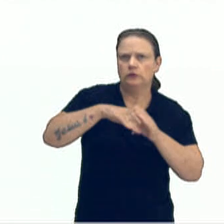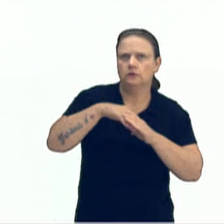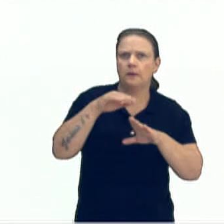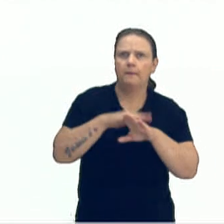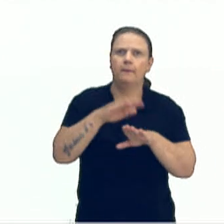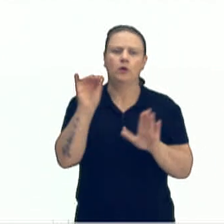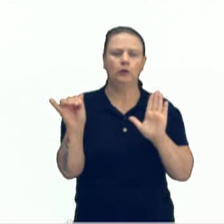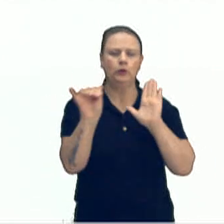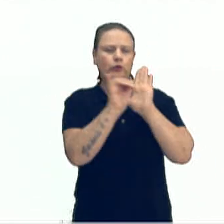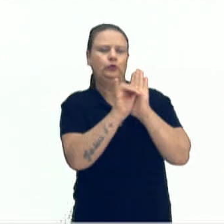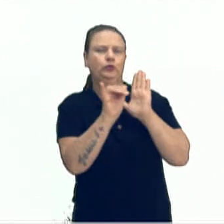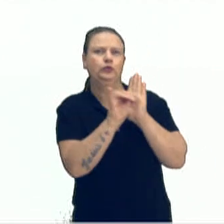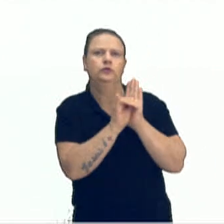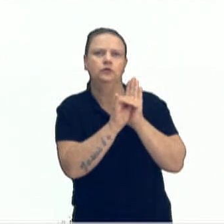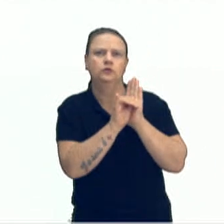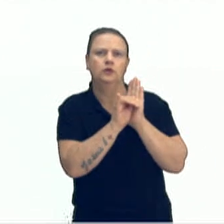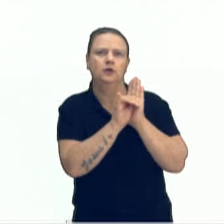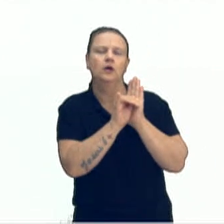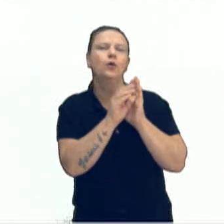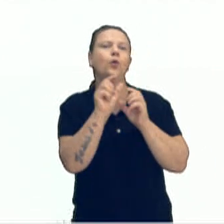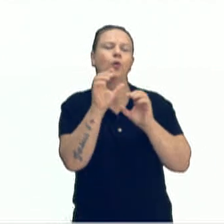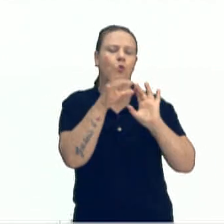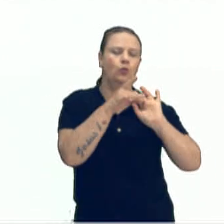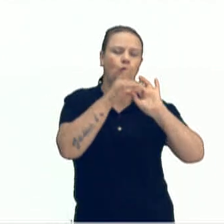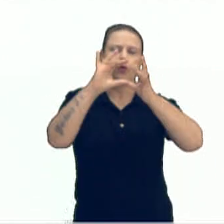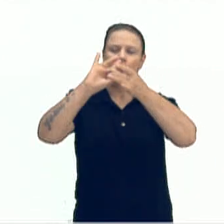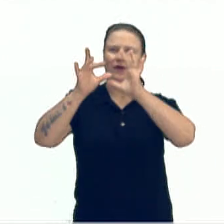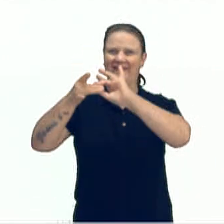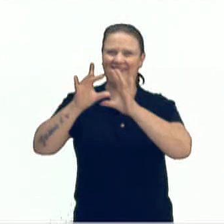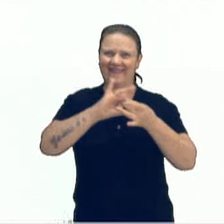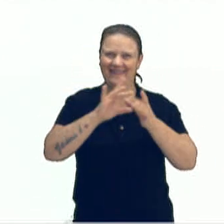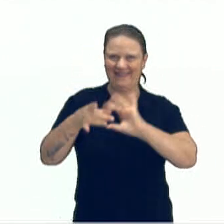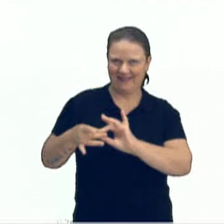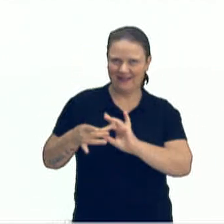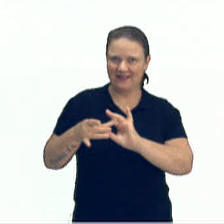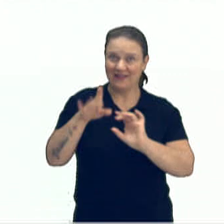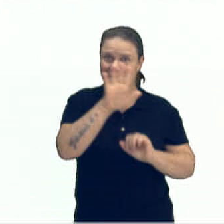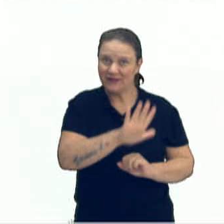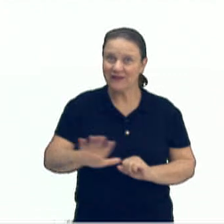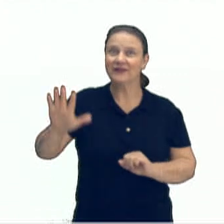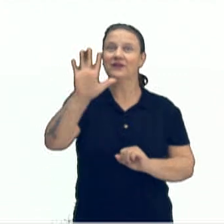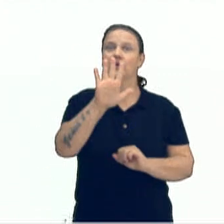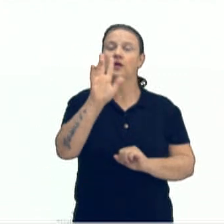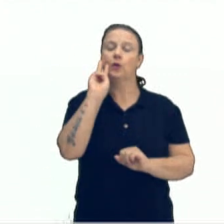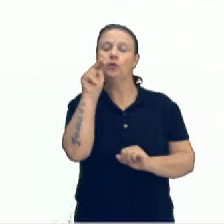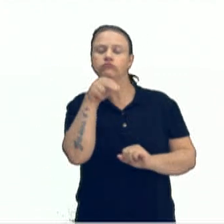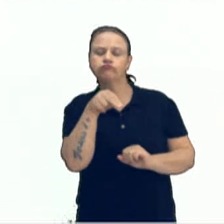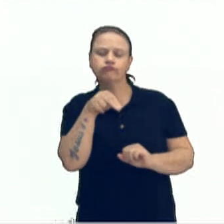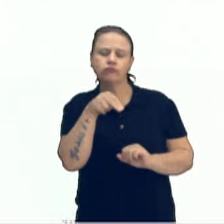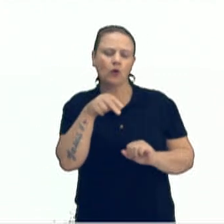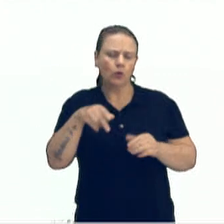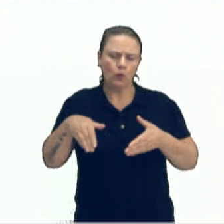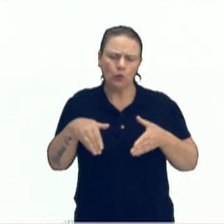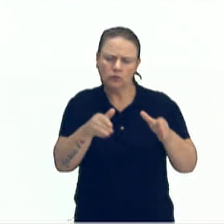se identificam com o espírito olímpico. A figura abaixo ilustra uma pista de atletismo.